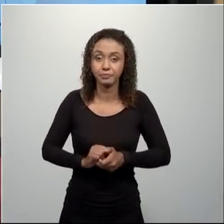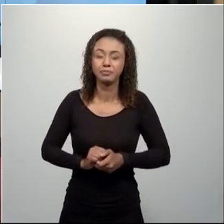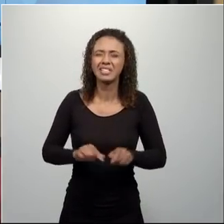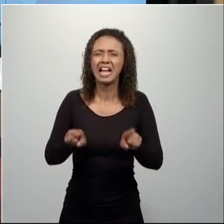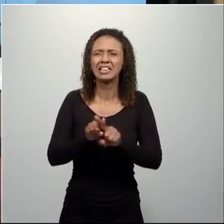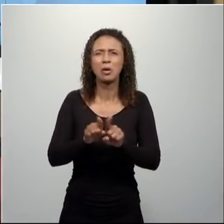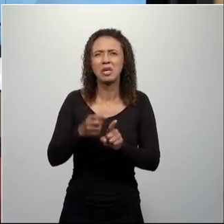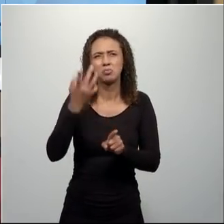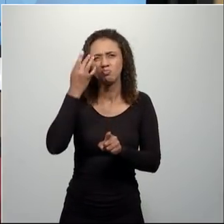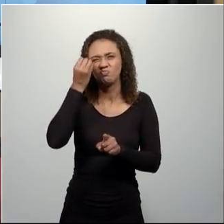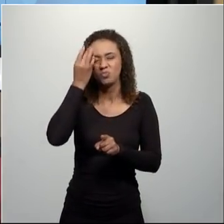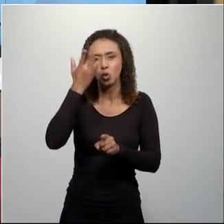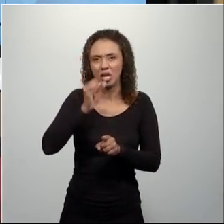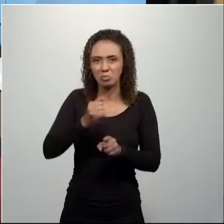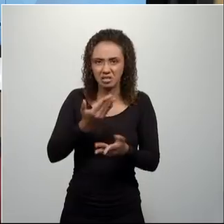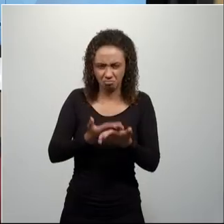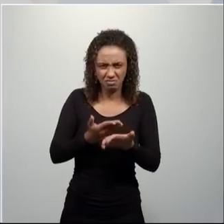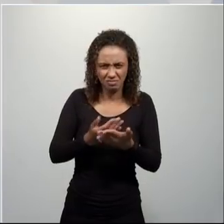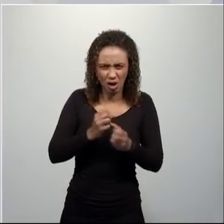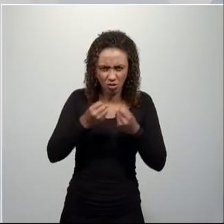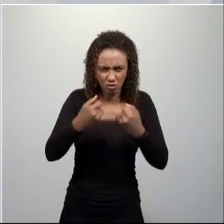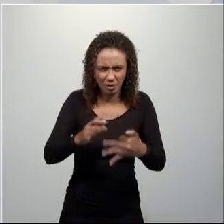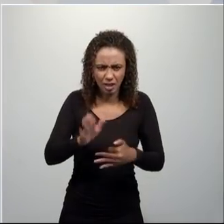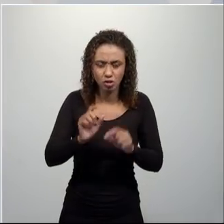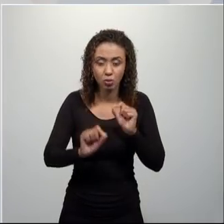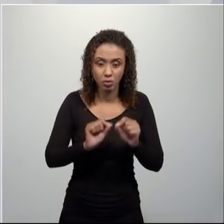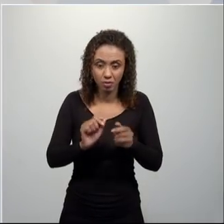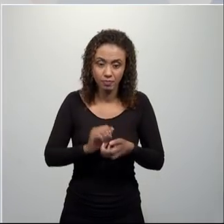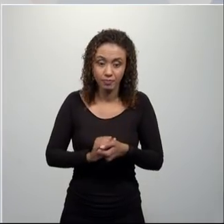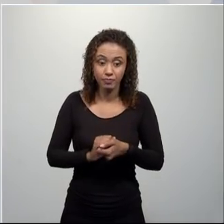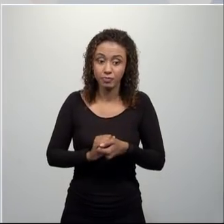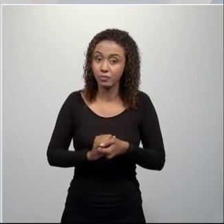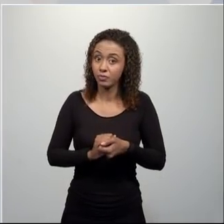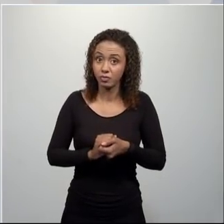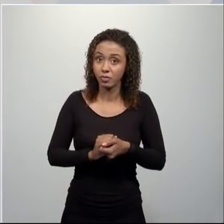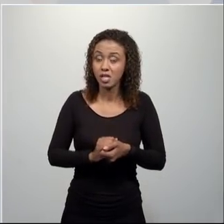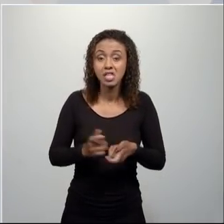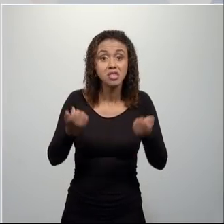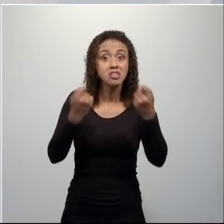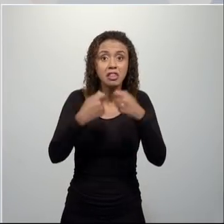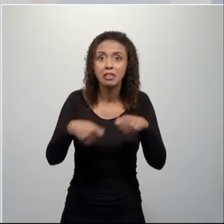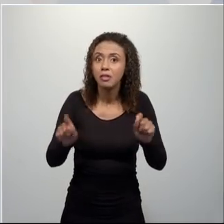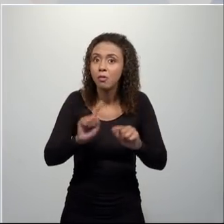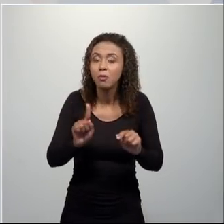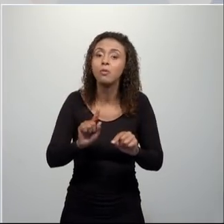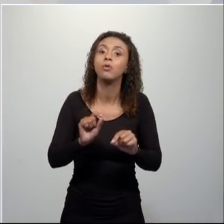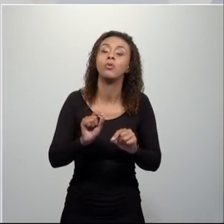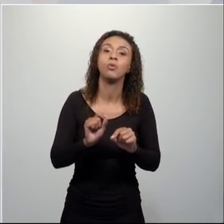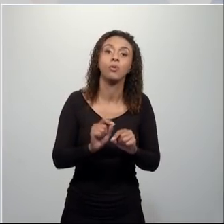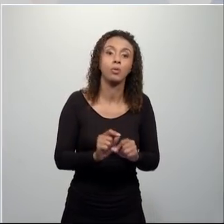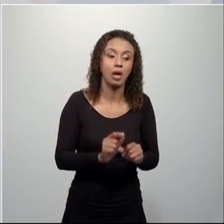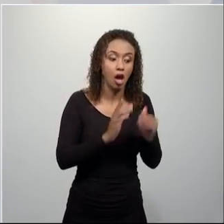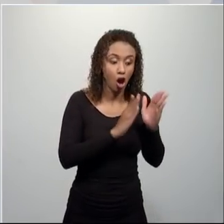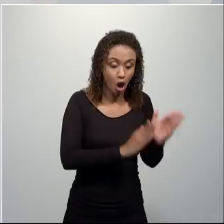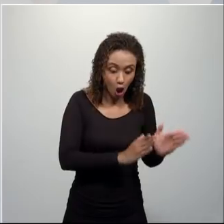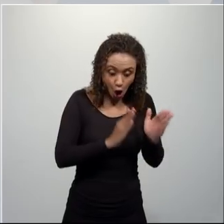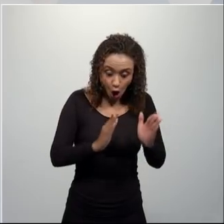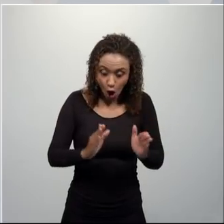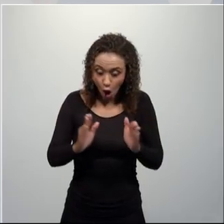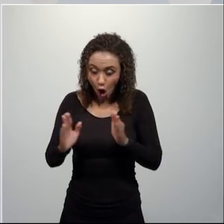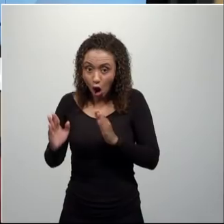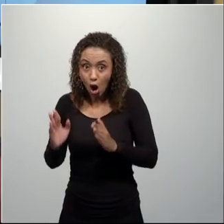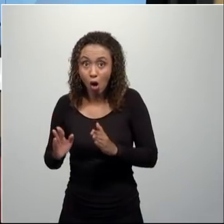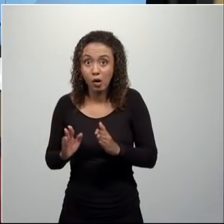eu falei na aula não mas é importante a ordem das coisas que está no banco quem não necessariamente corresponderia a ordem real em que as coisas